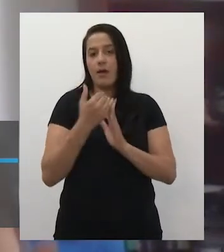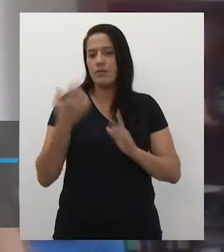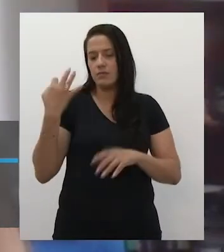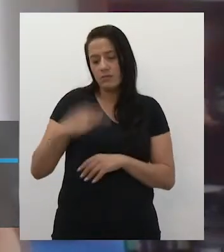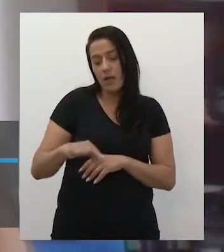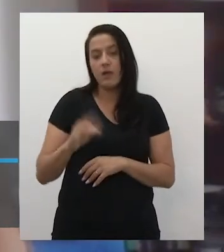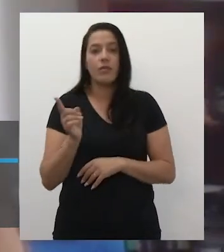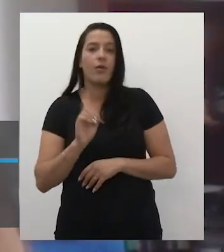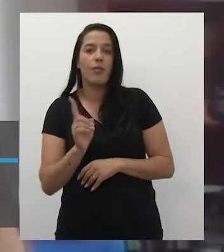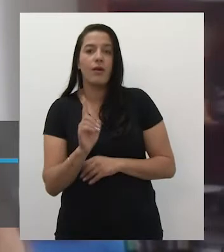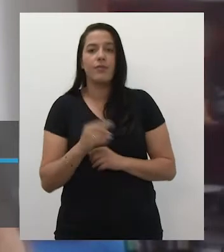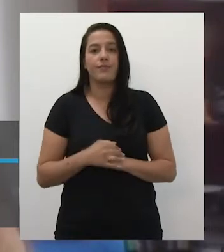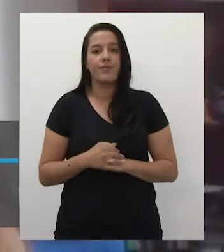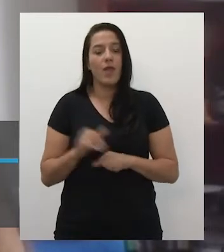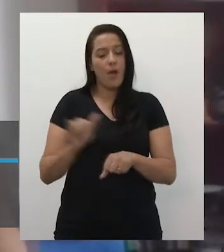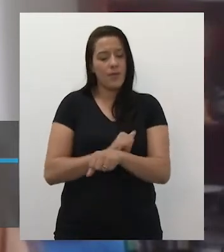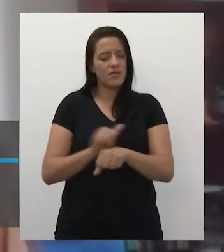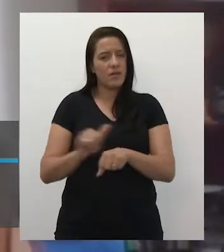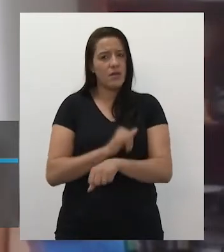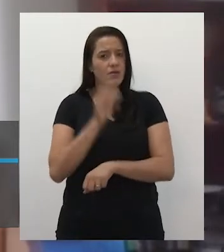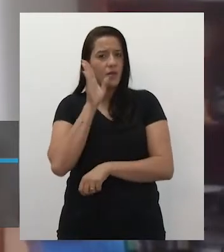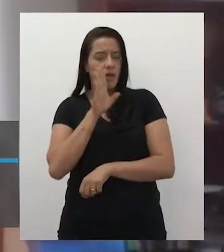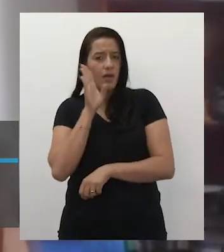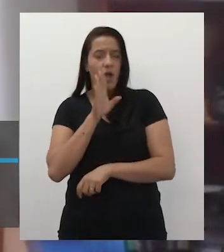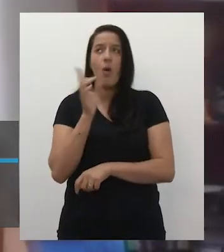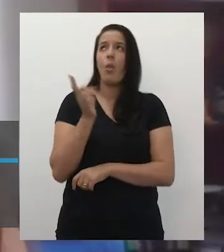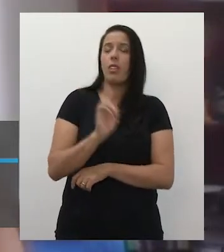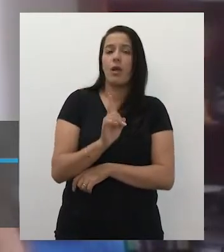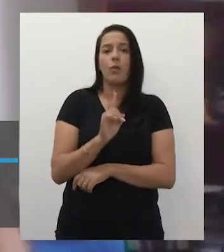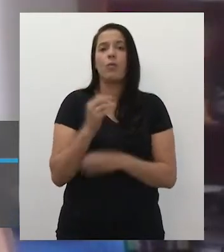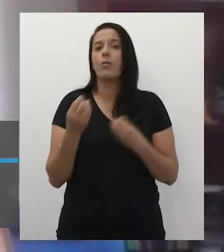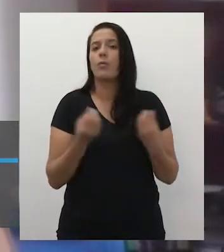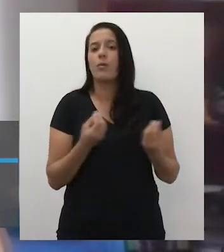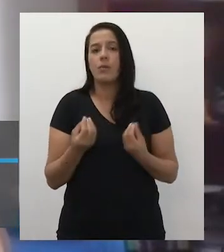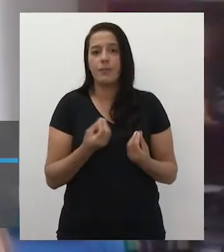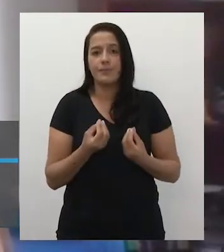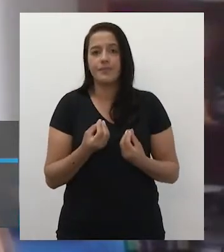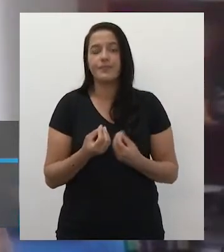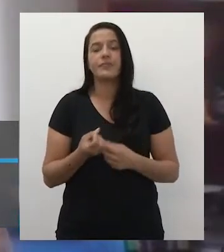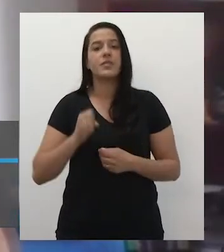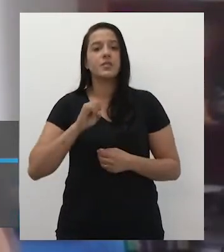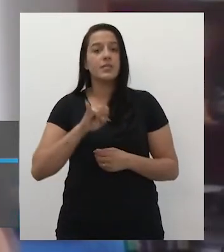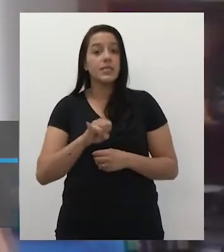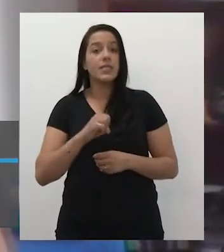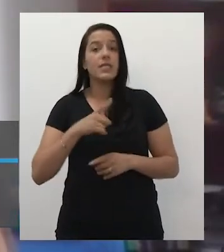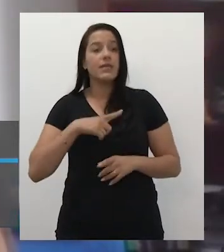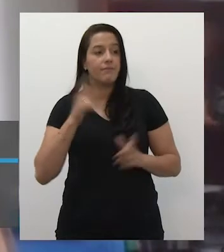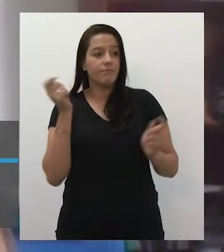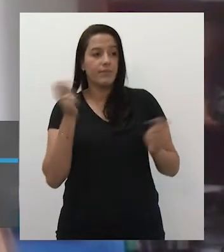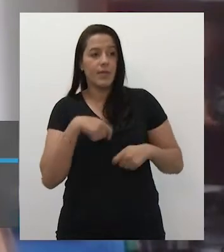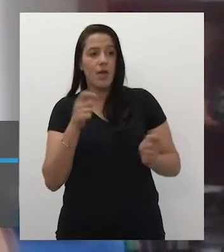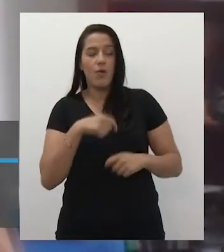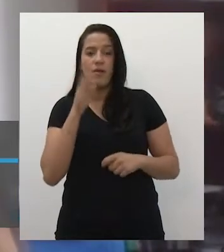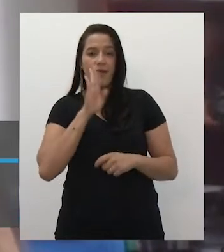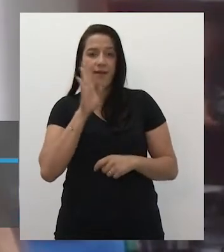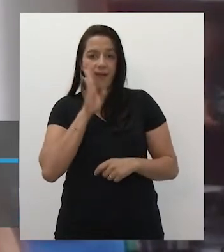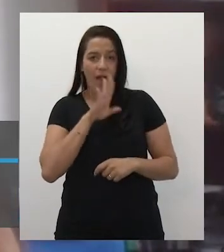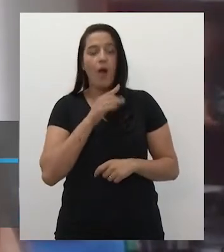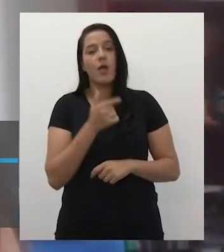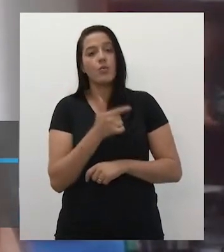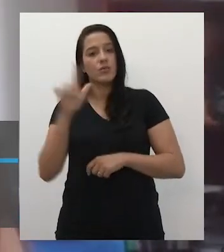por assim dizer, né? Então, eu já esperava ali o que eu pudesse ter algum imprevisto, ou então que eu fosse demorar um pouquinho mais, então